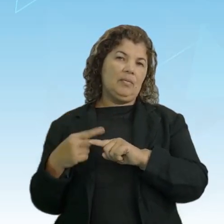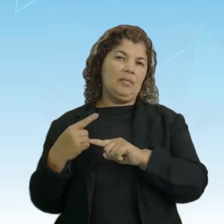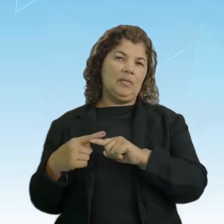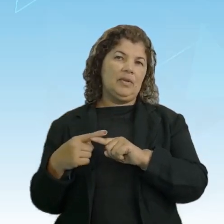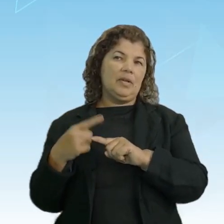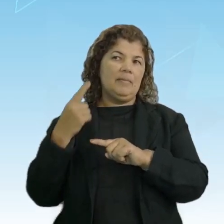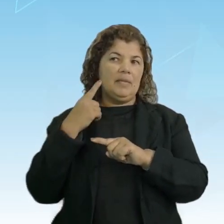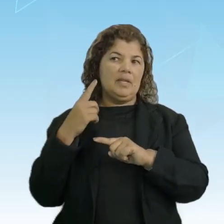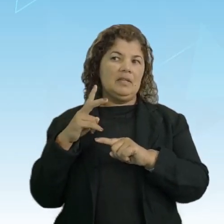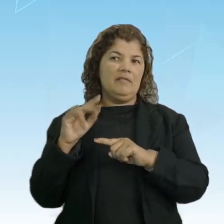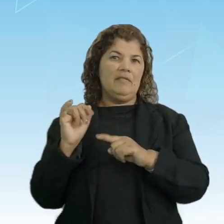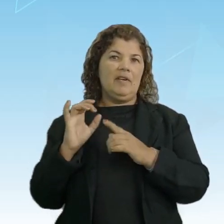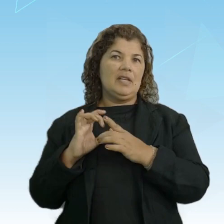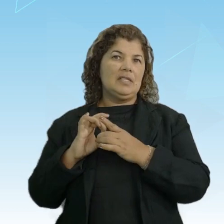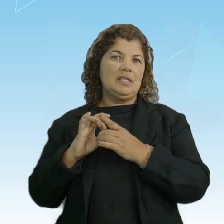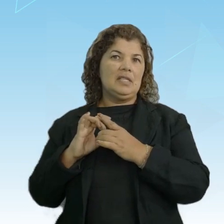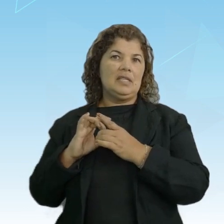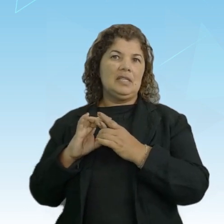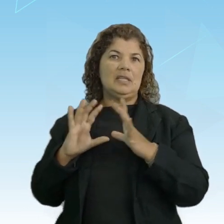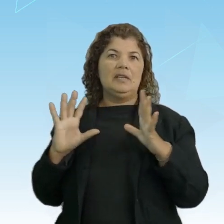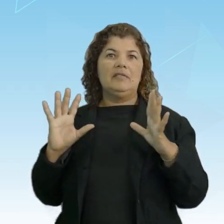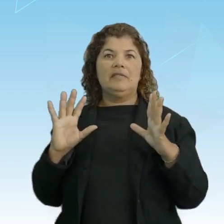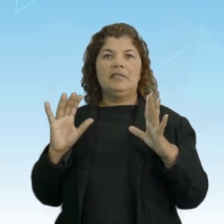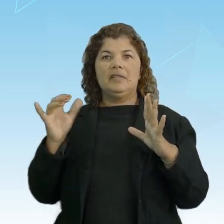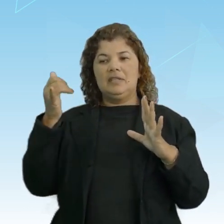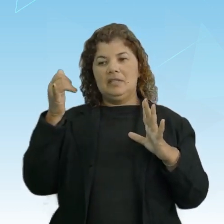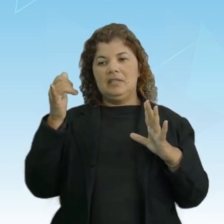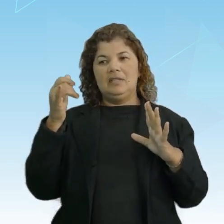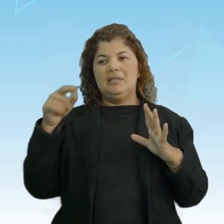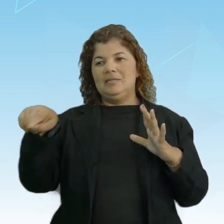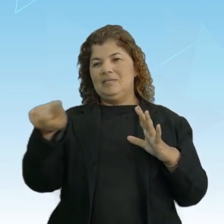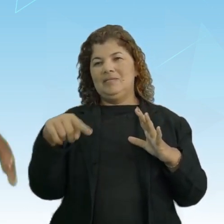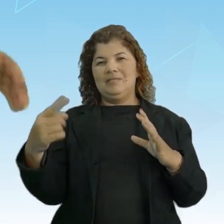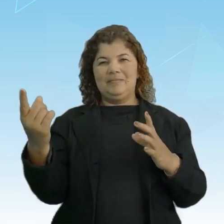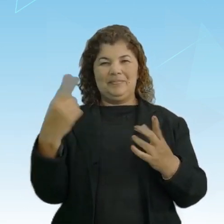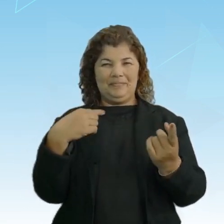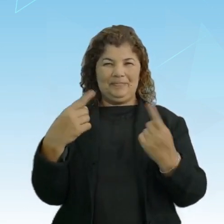se libertarem de seus algozes.